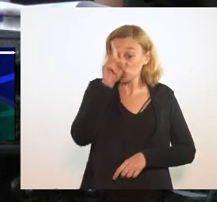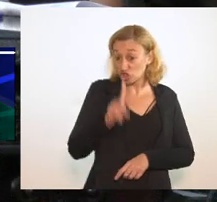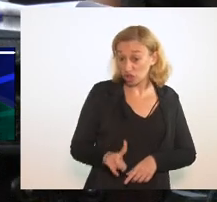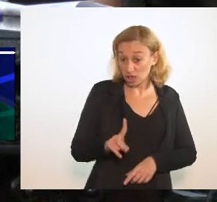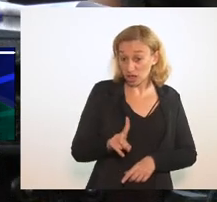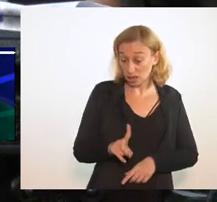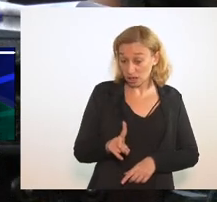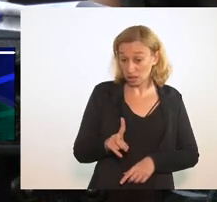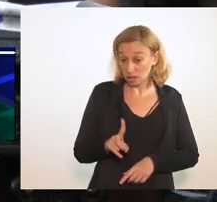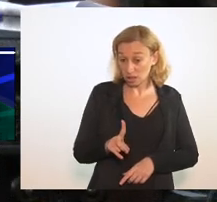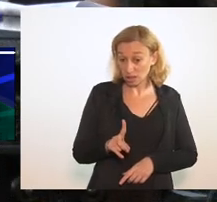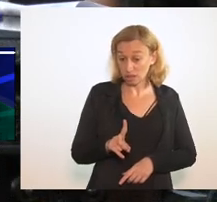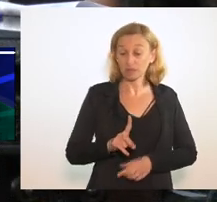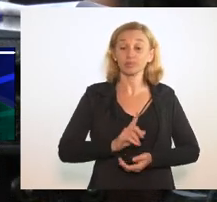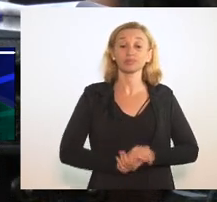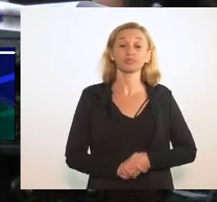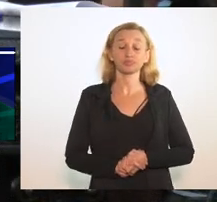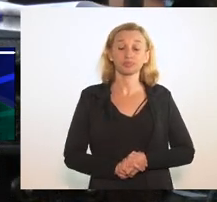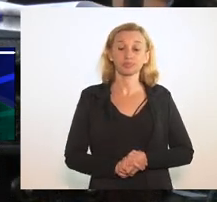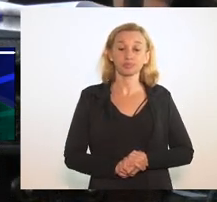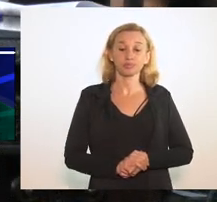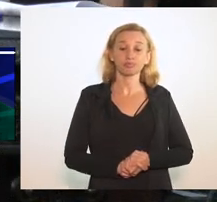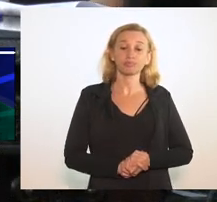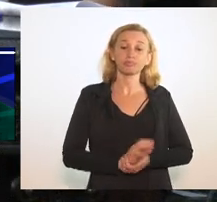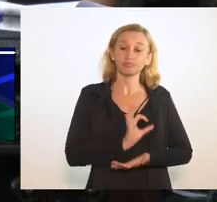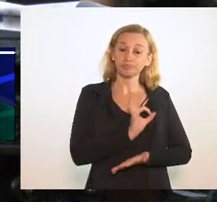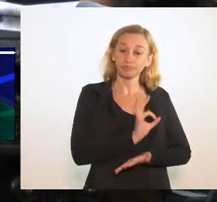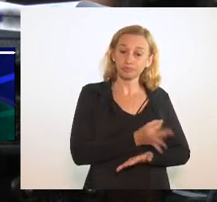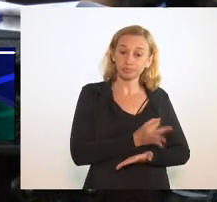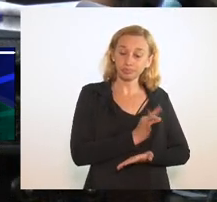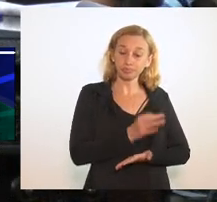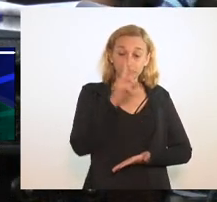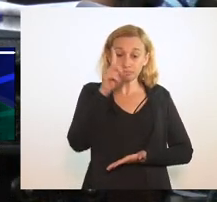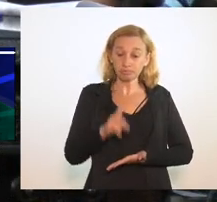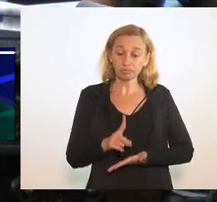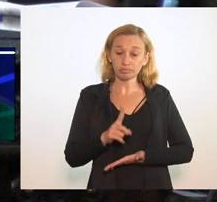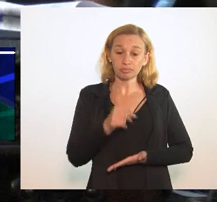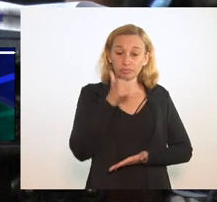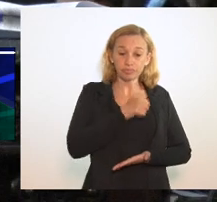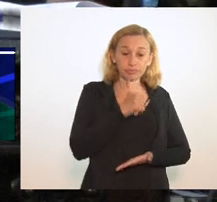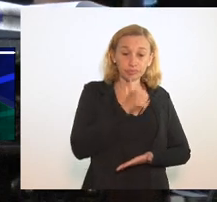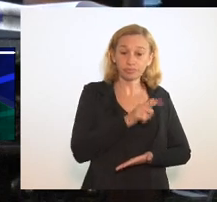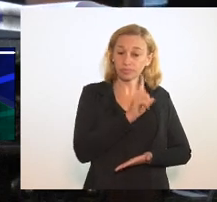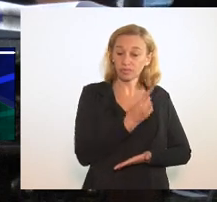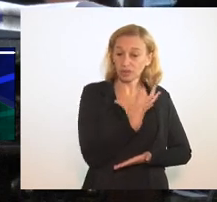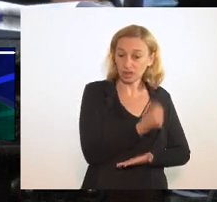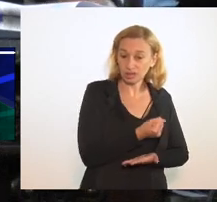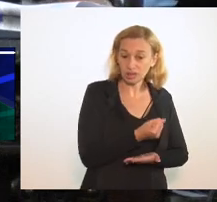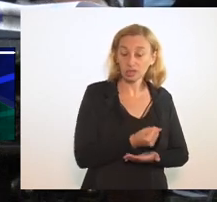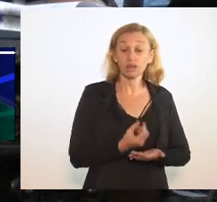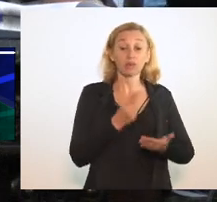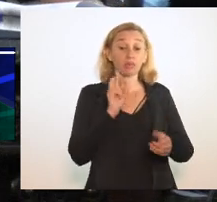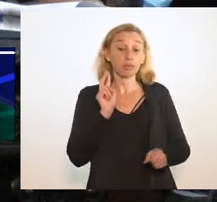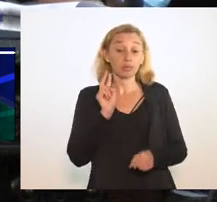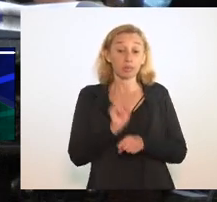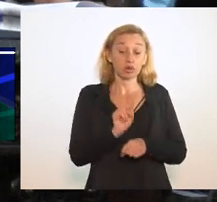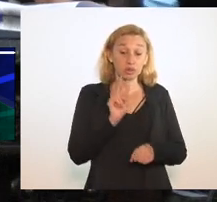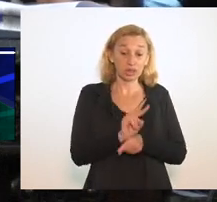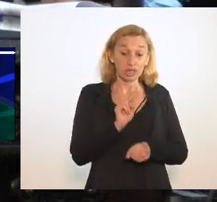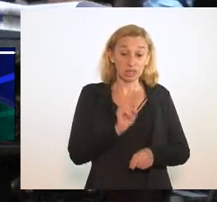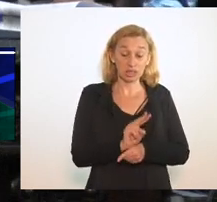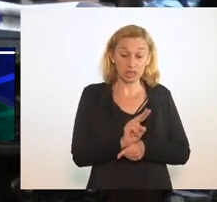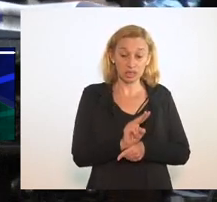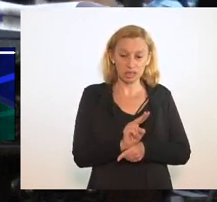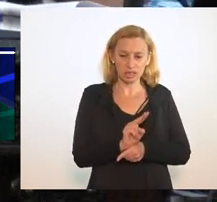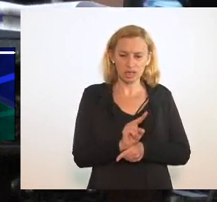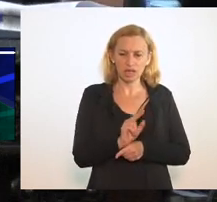serem negligenciados são justamente os direitos das mulheres, como a proteção à autonomia sexual